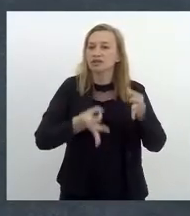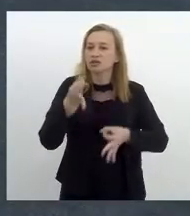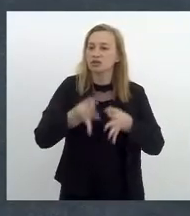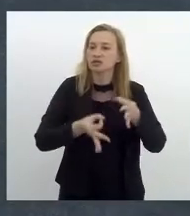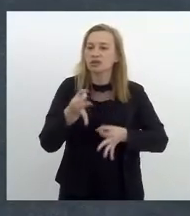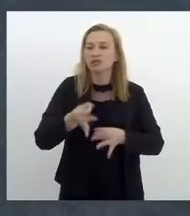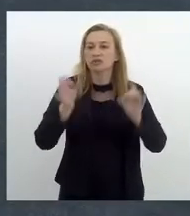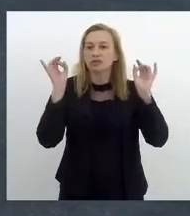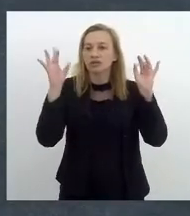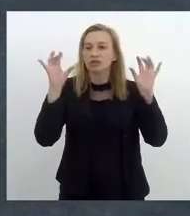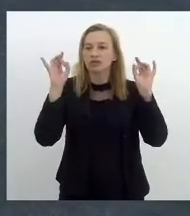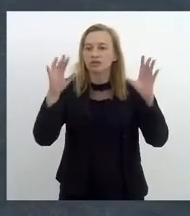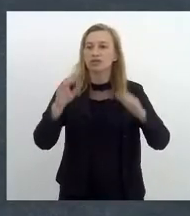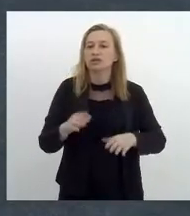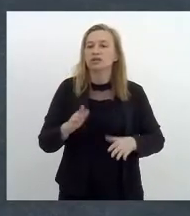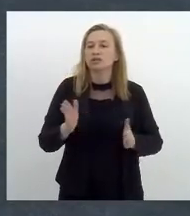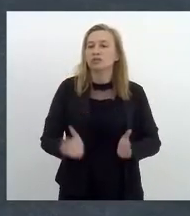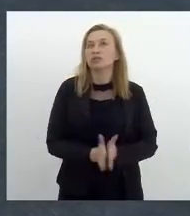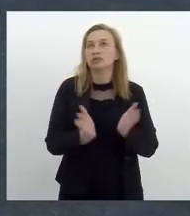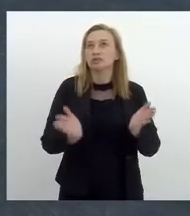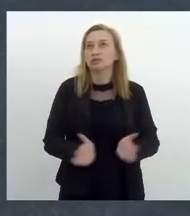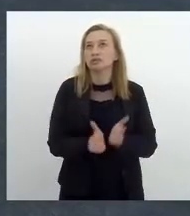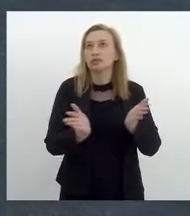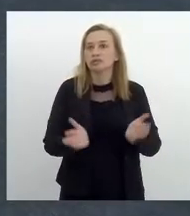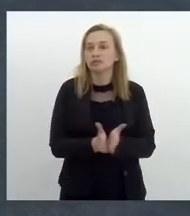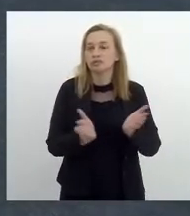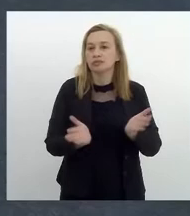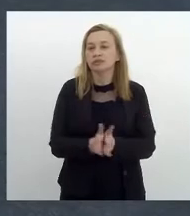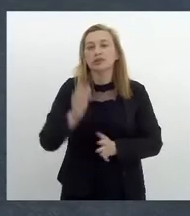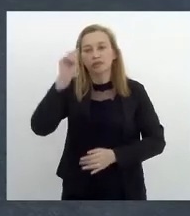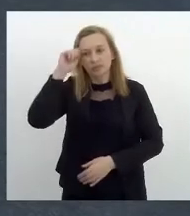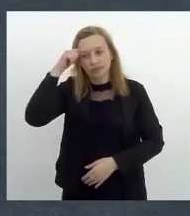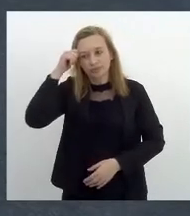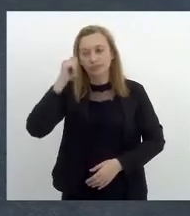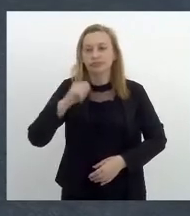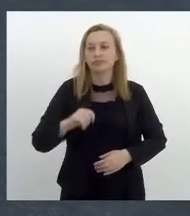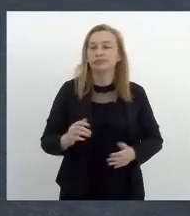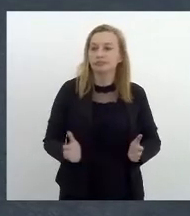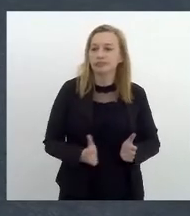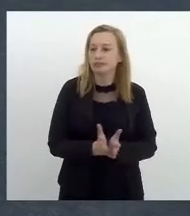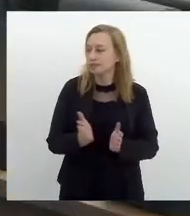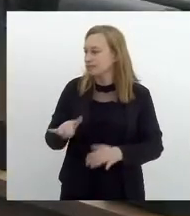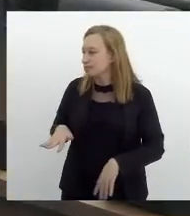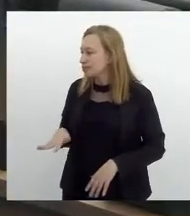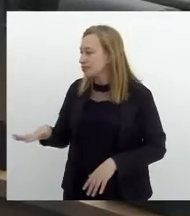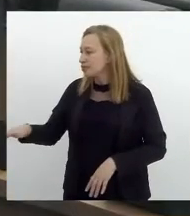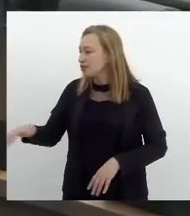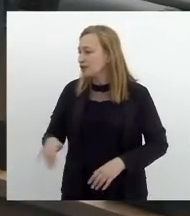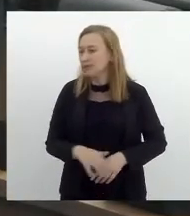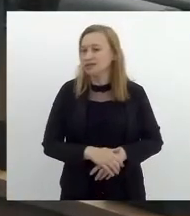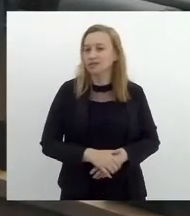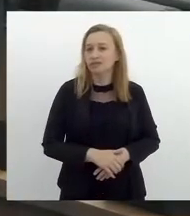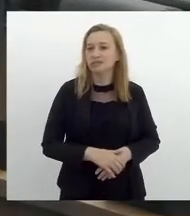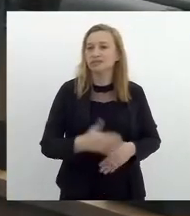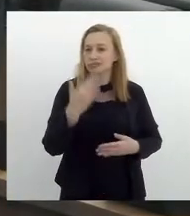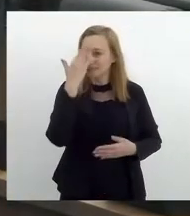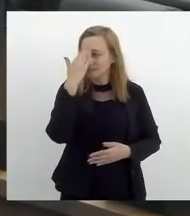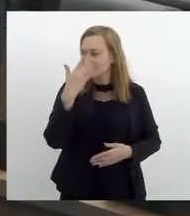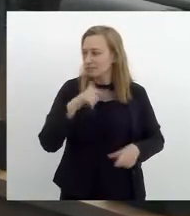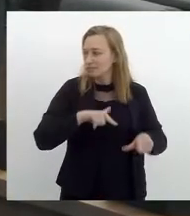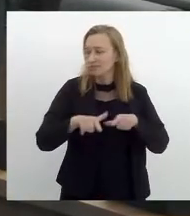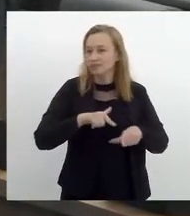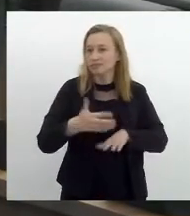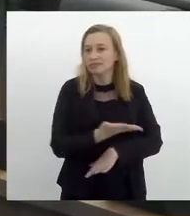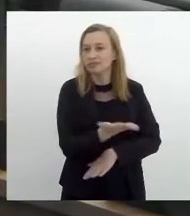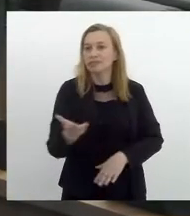em especial da população mais pobre, da população negra, pobre e favelada. Então, agradeço ao trabalho de vocês,